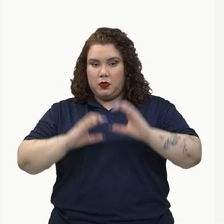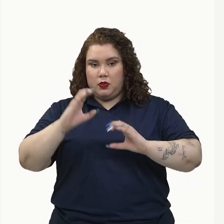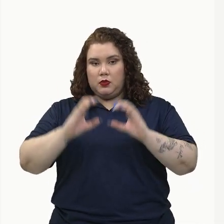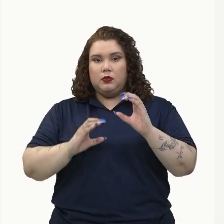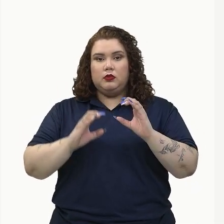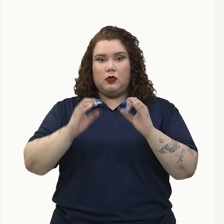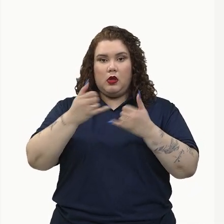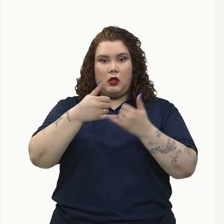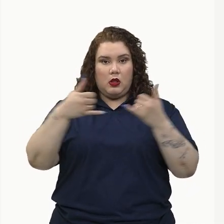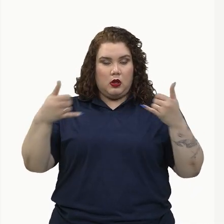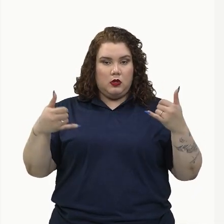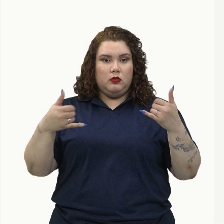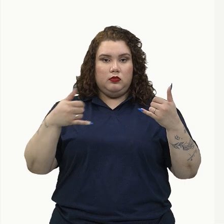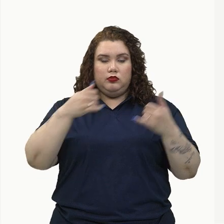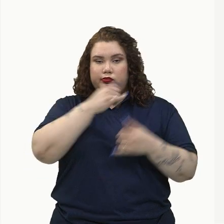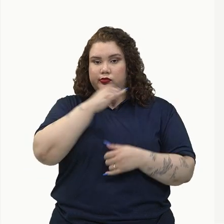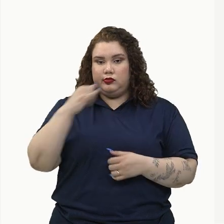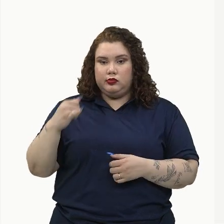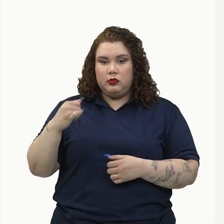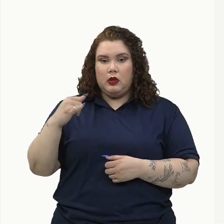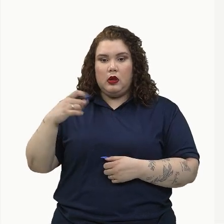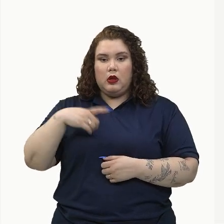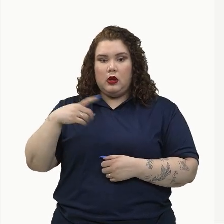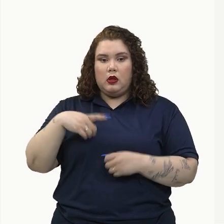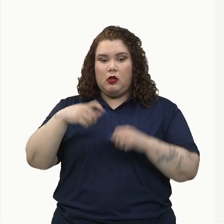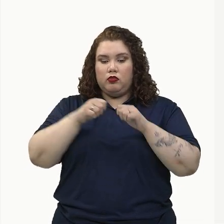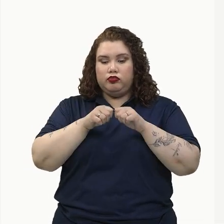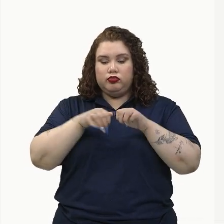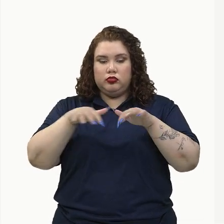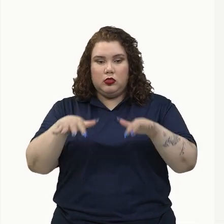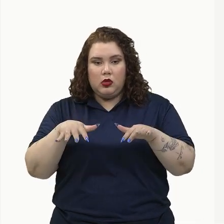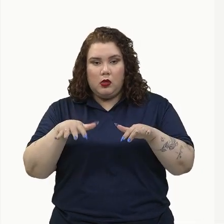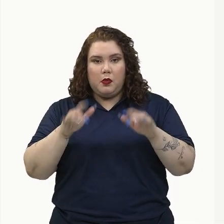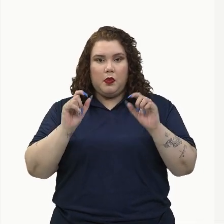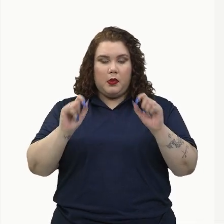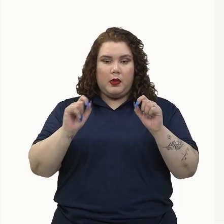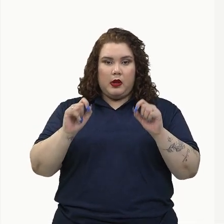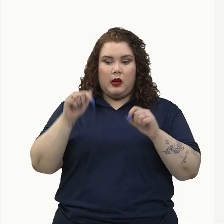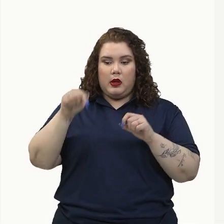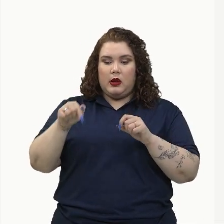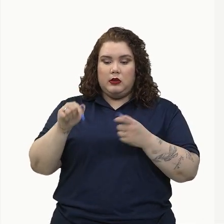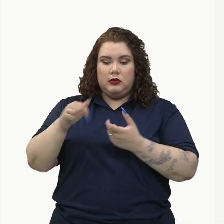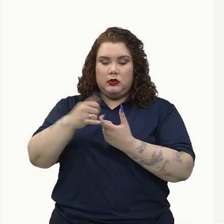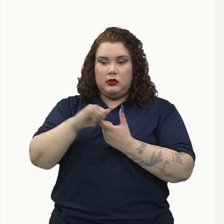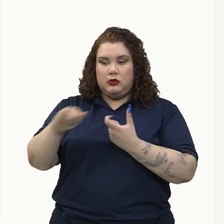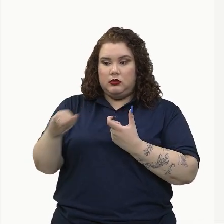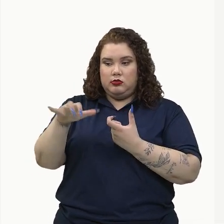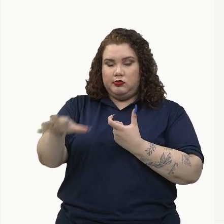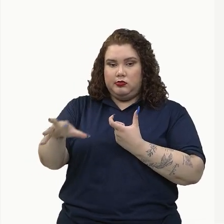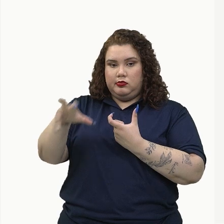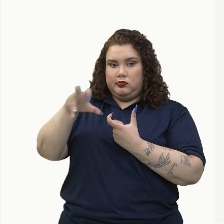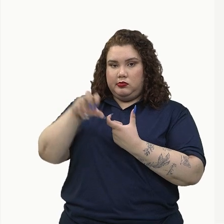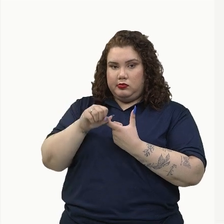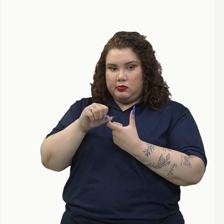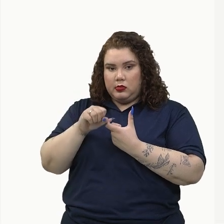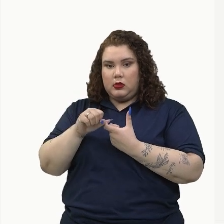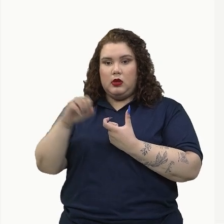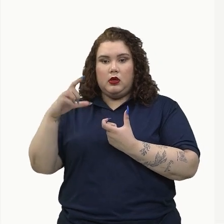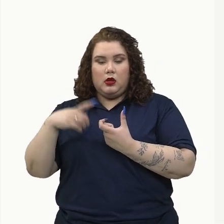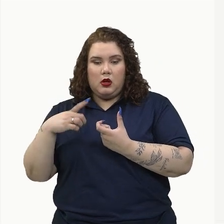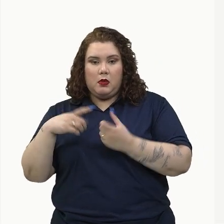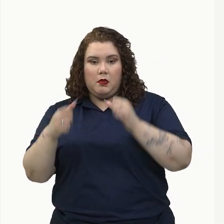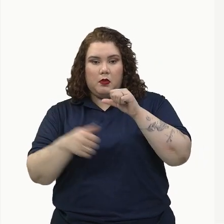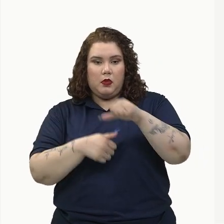circuito elétrico, ele fornece então para esse gerador, para esse receptor, uma diferença de potencial, e